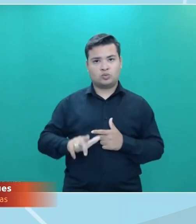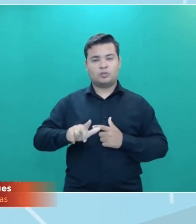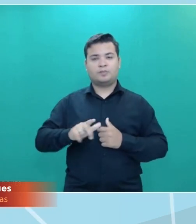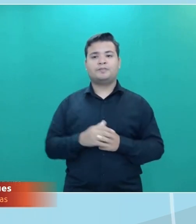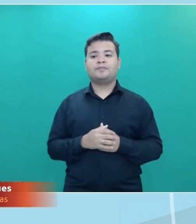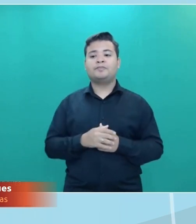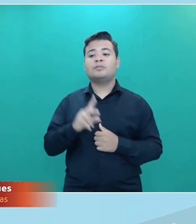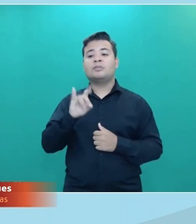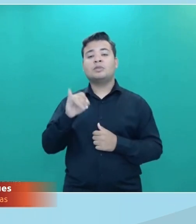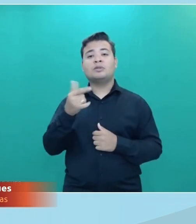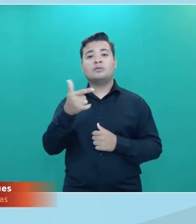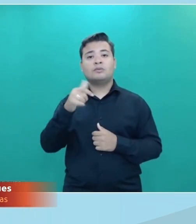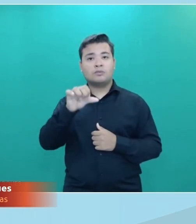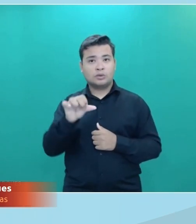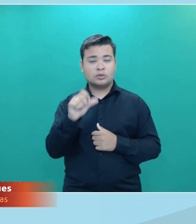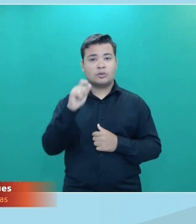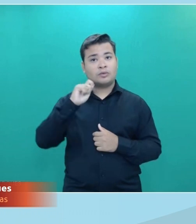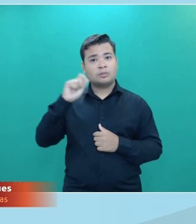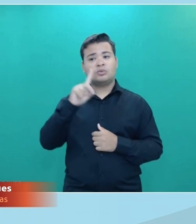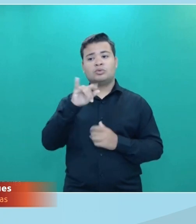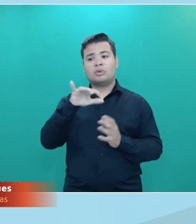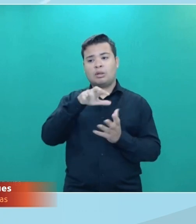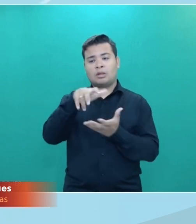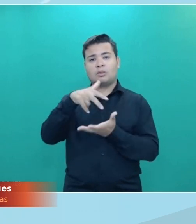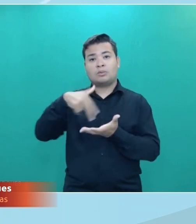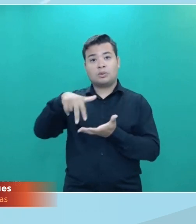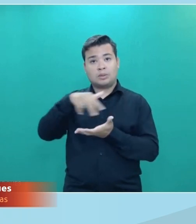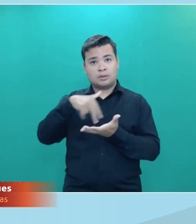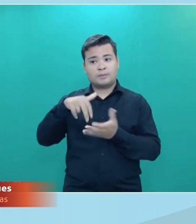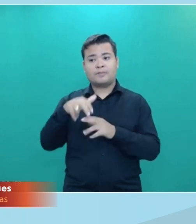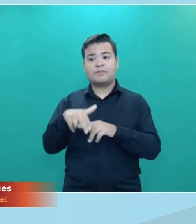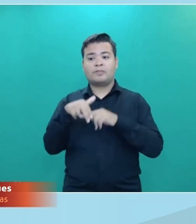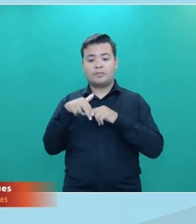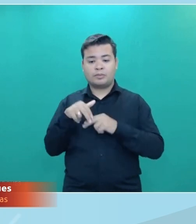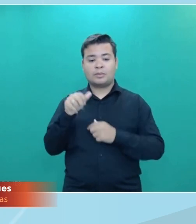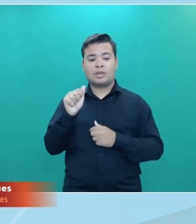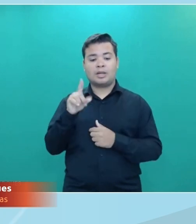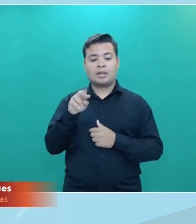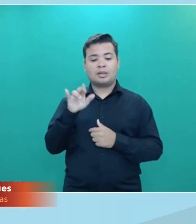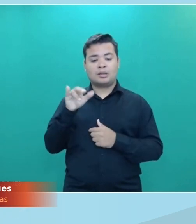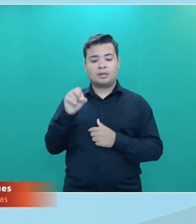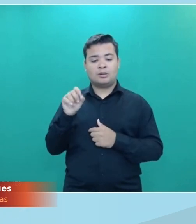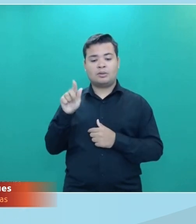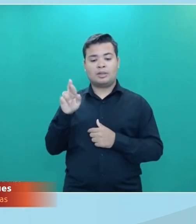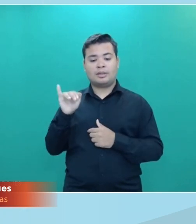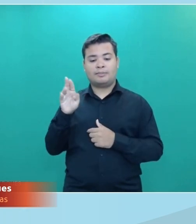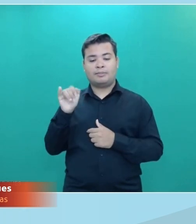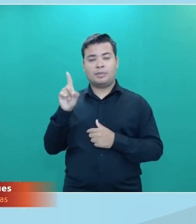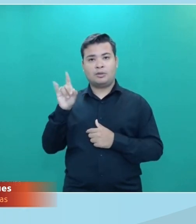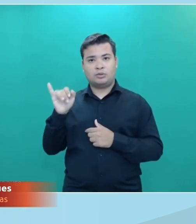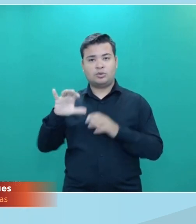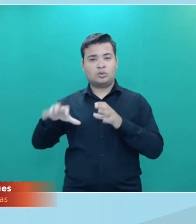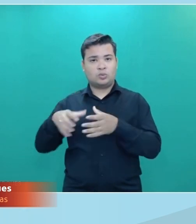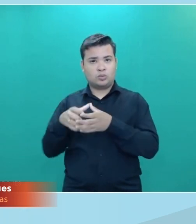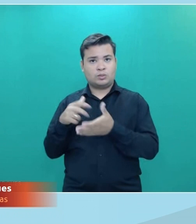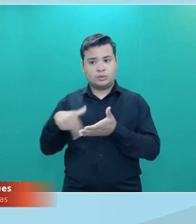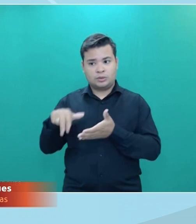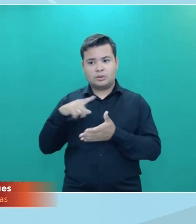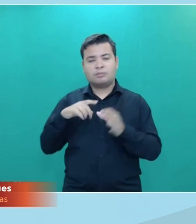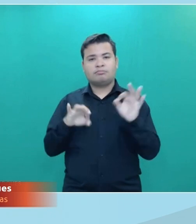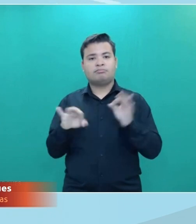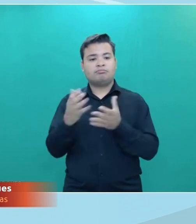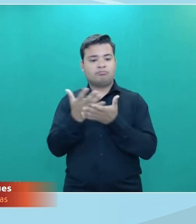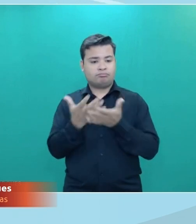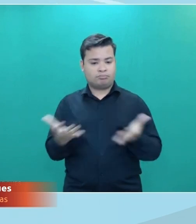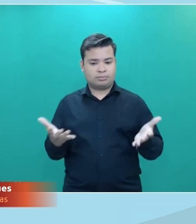é Dia Internacional da Dança. E por isso, o Adriano Garibaldi Núcleo de Dança vai realizar um evento para celebrar, o